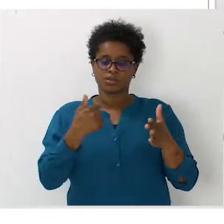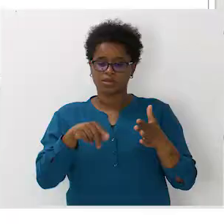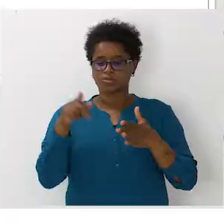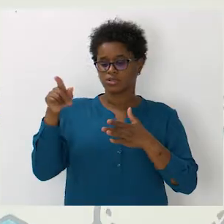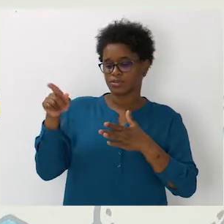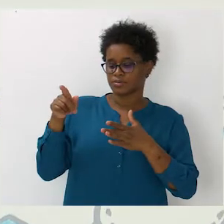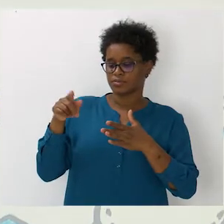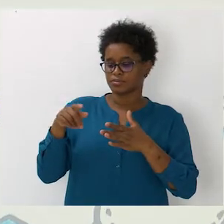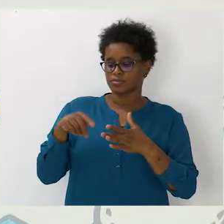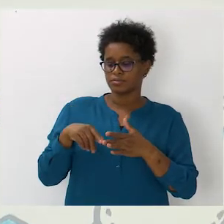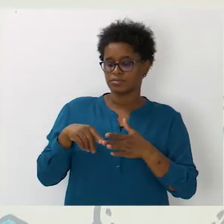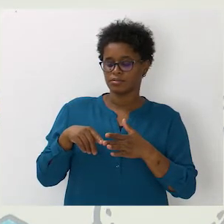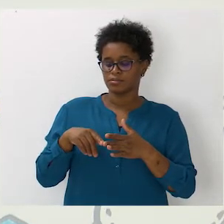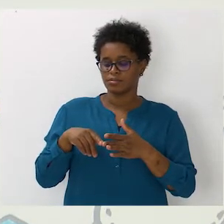ali,